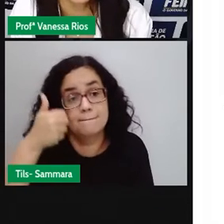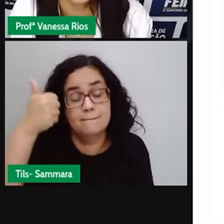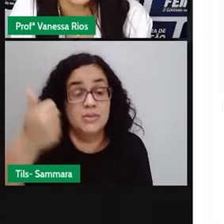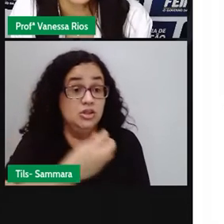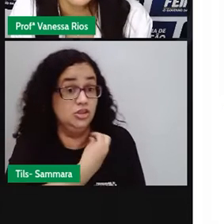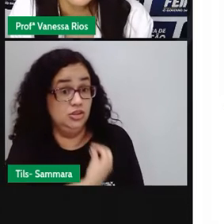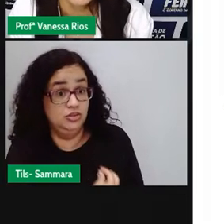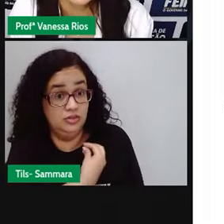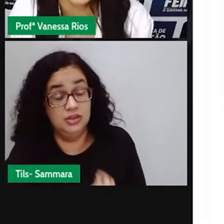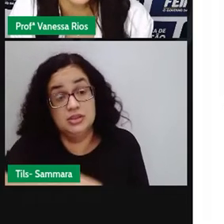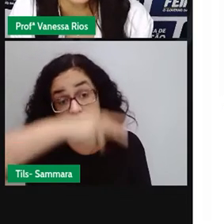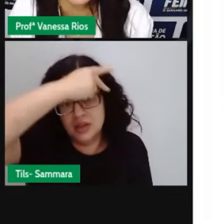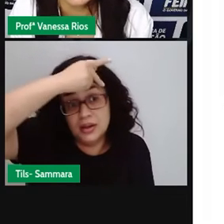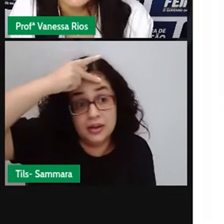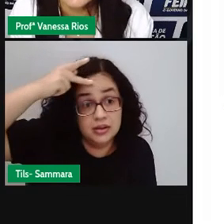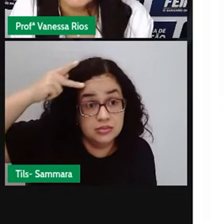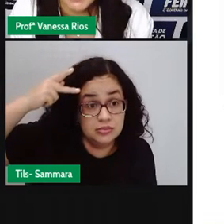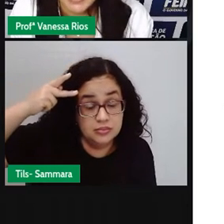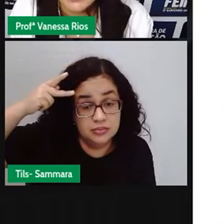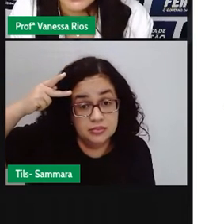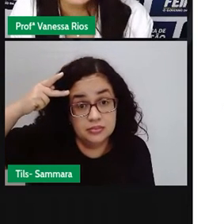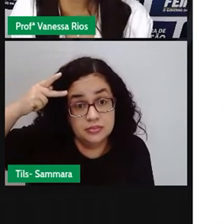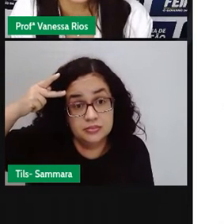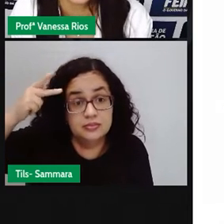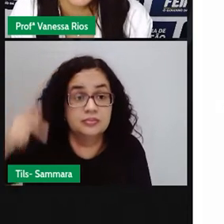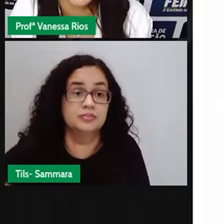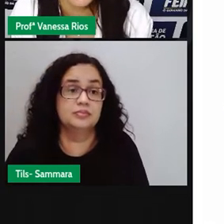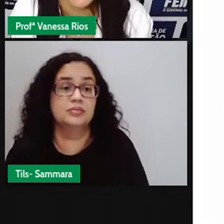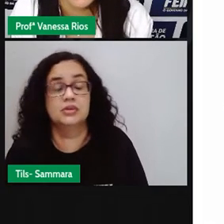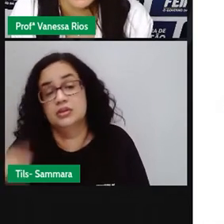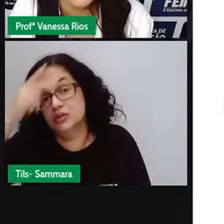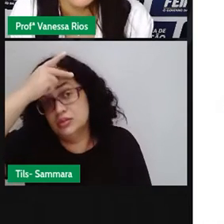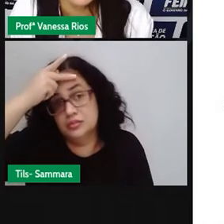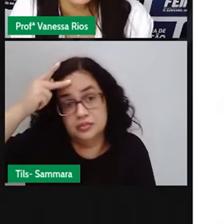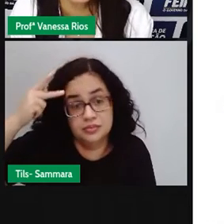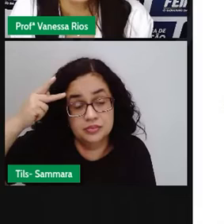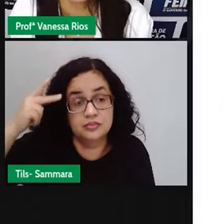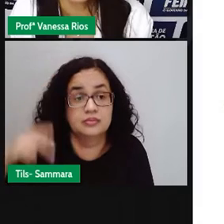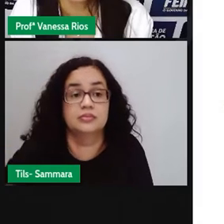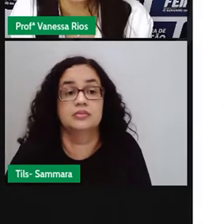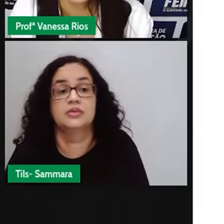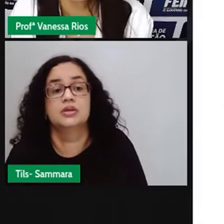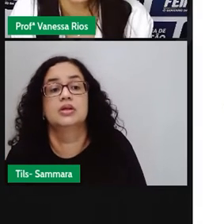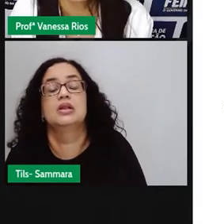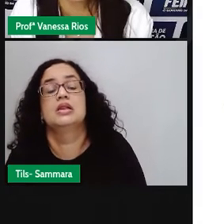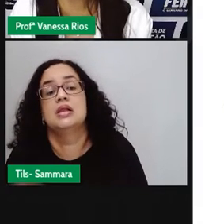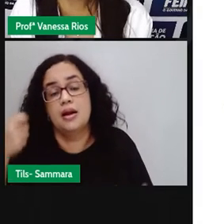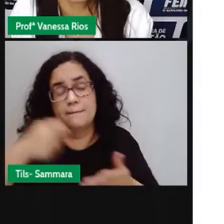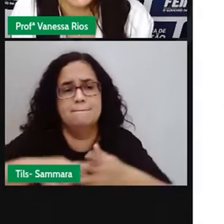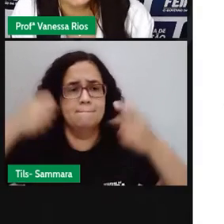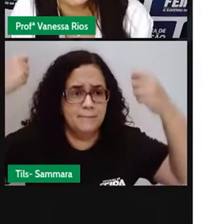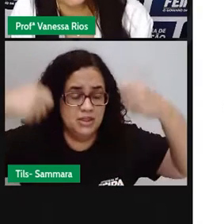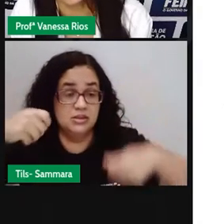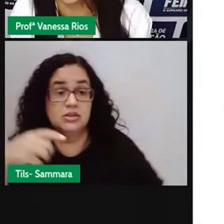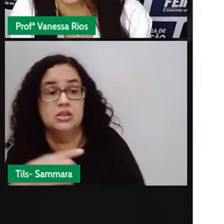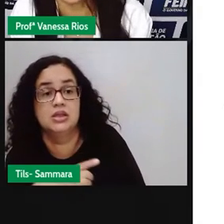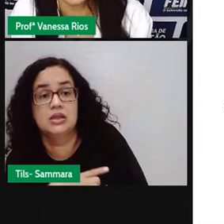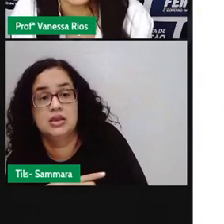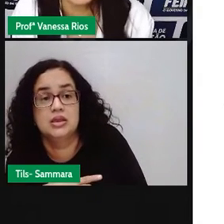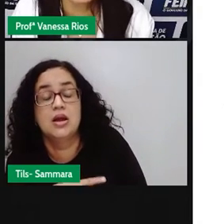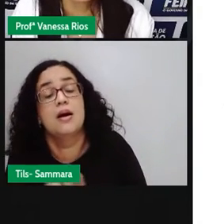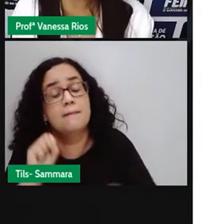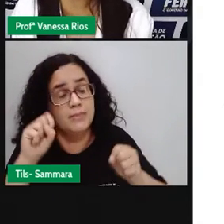das pessoas, mas as decisões partem das pessoas, inclusive decisões que eles precisam tomar. Então, podem